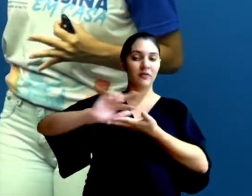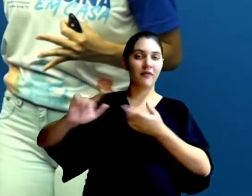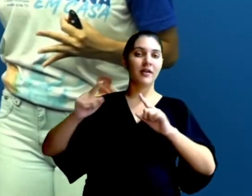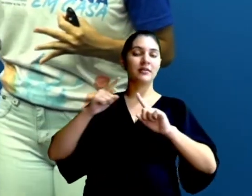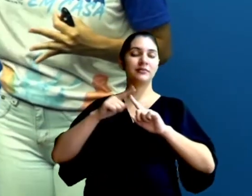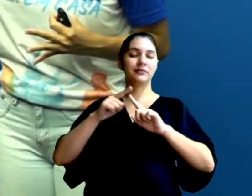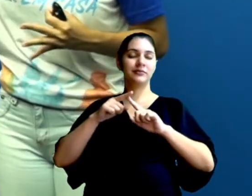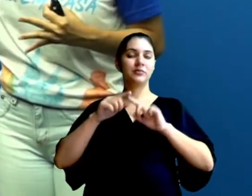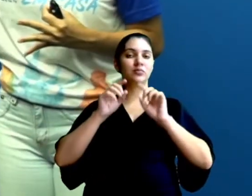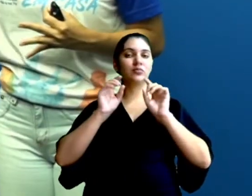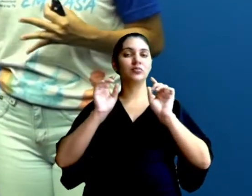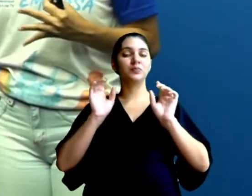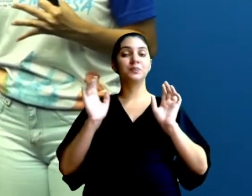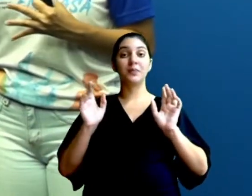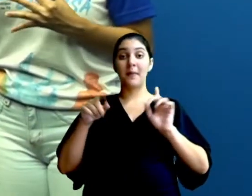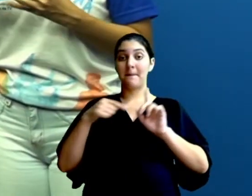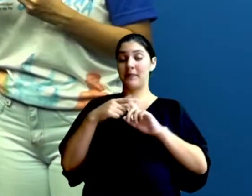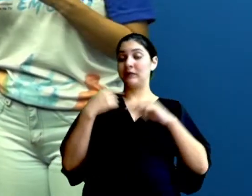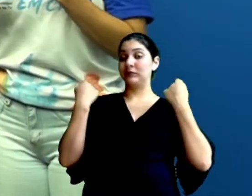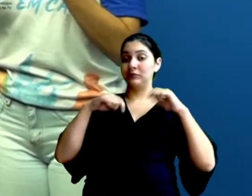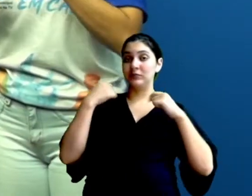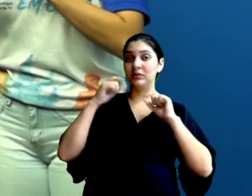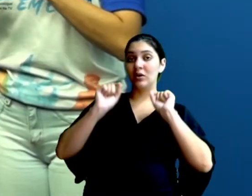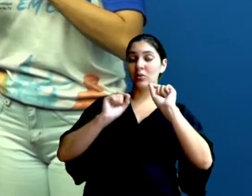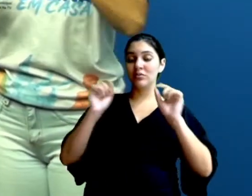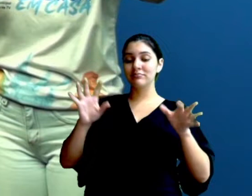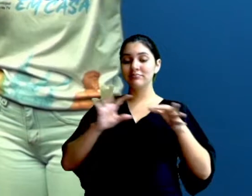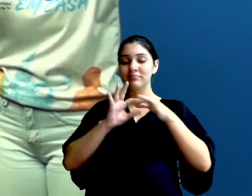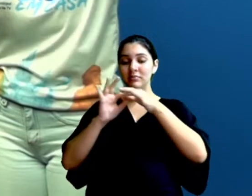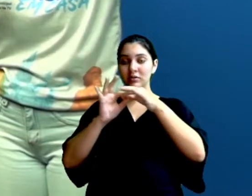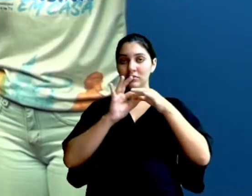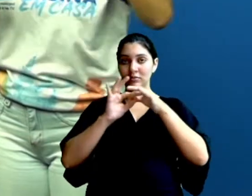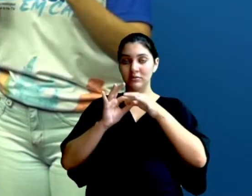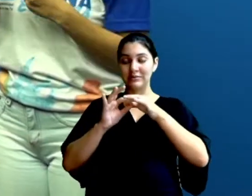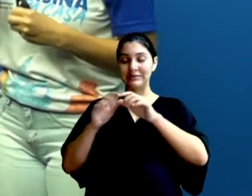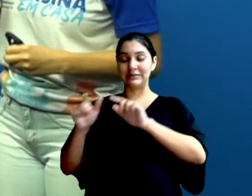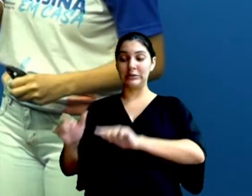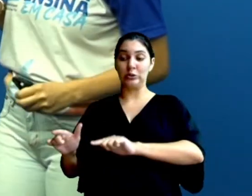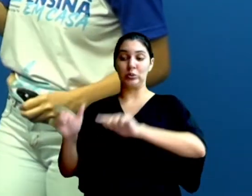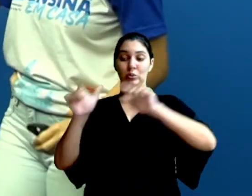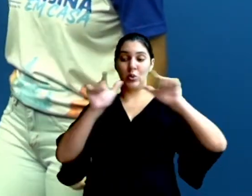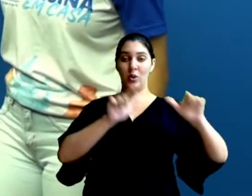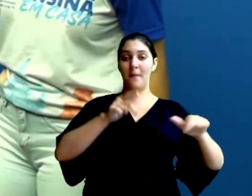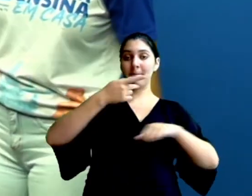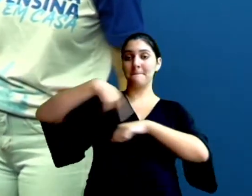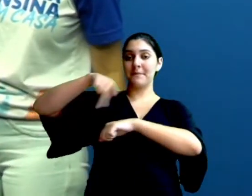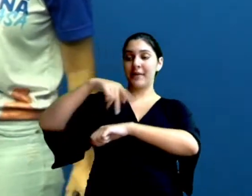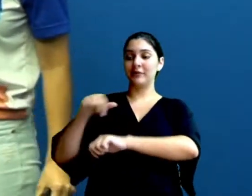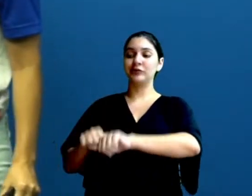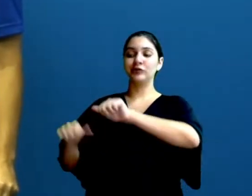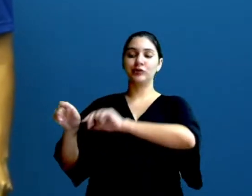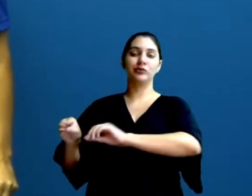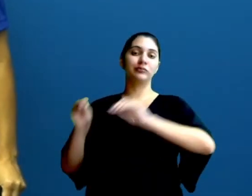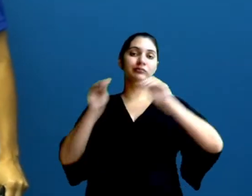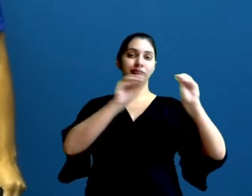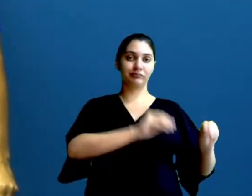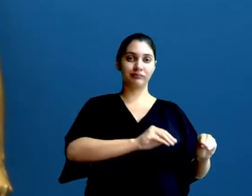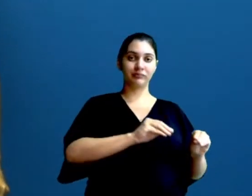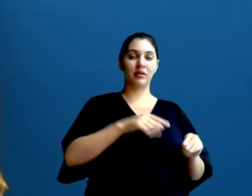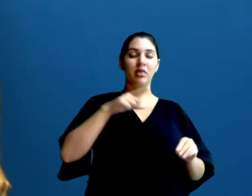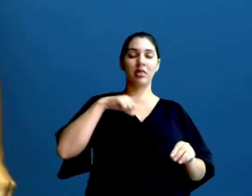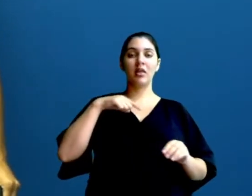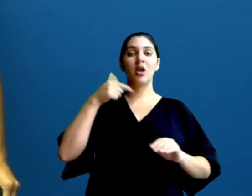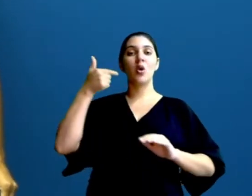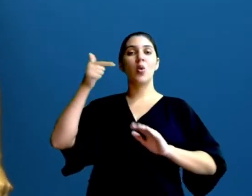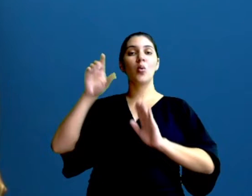fatores, mas que não necessariamente estava ligada a deslocamento de um país para outro. Por isso, outros